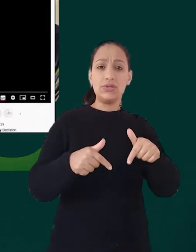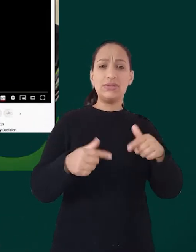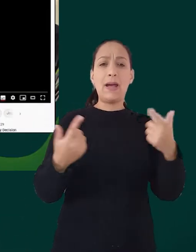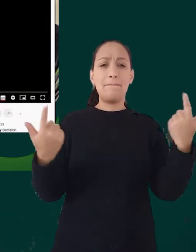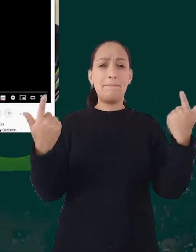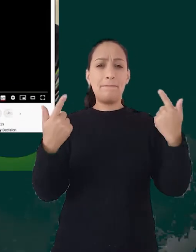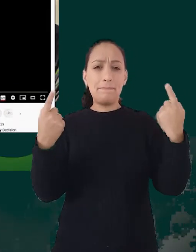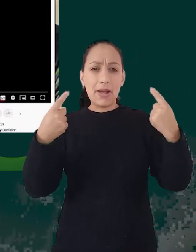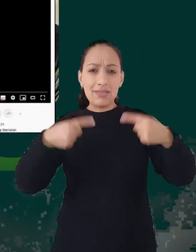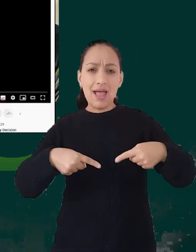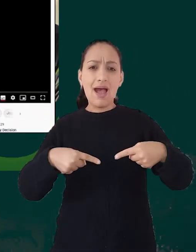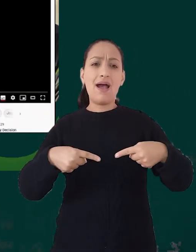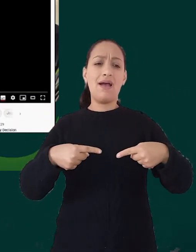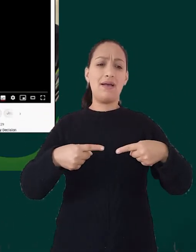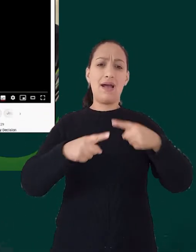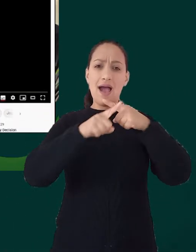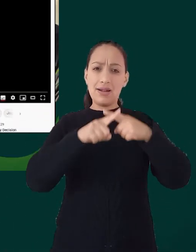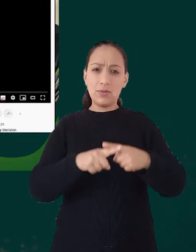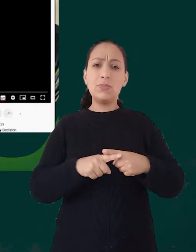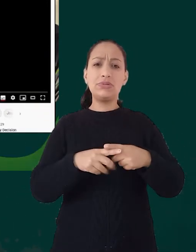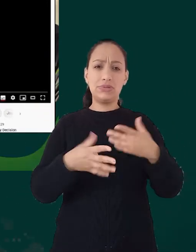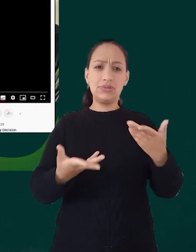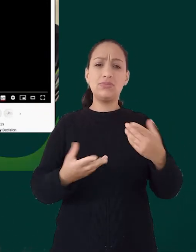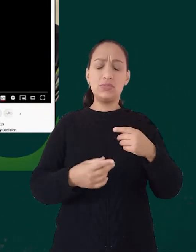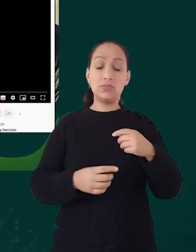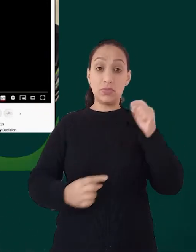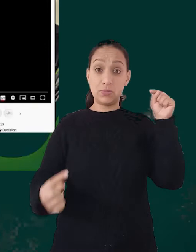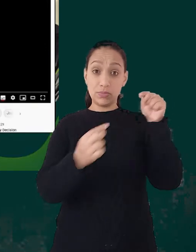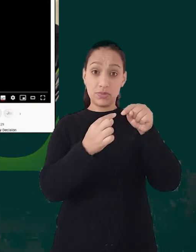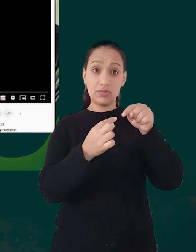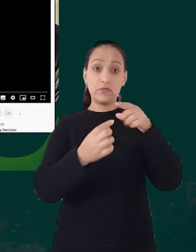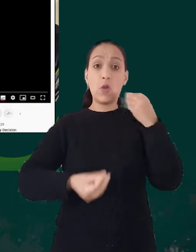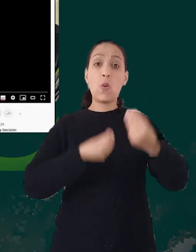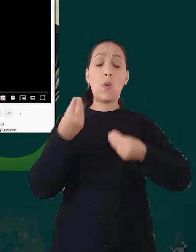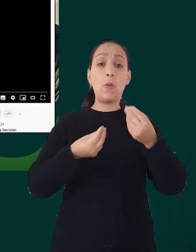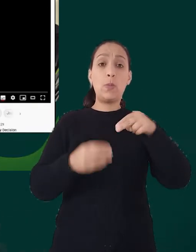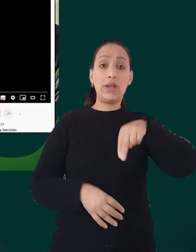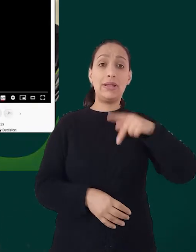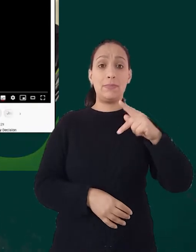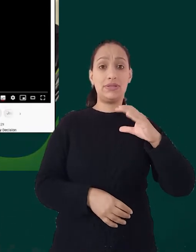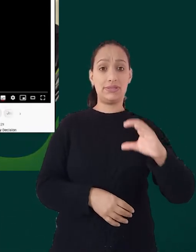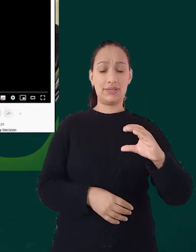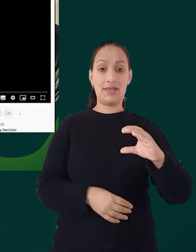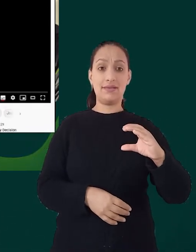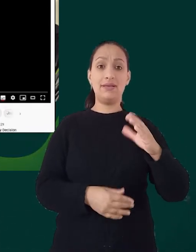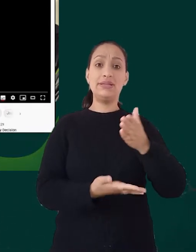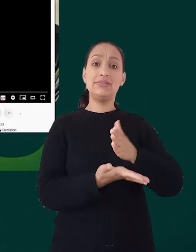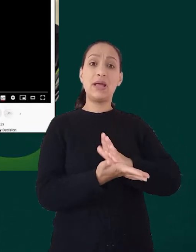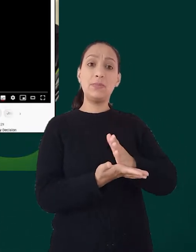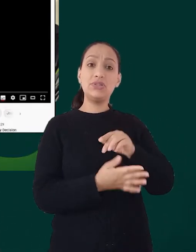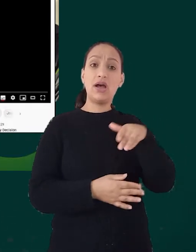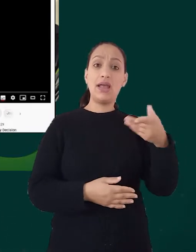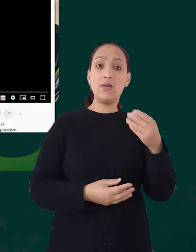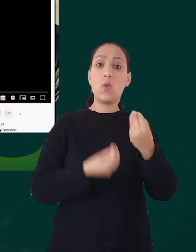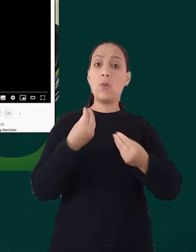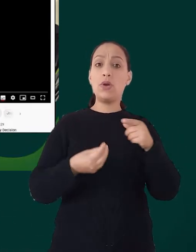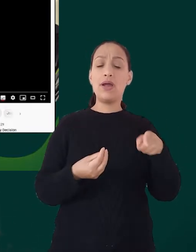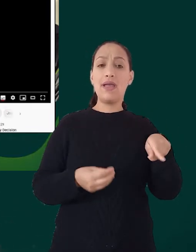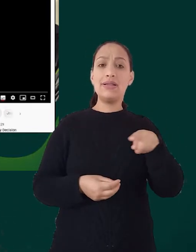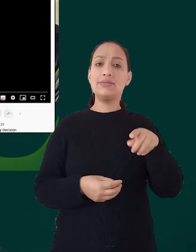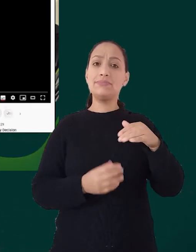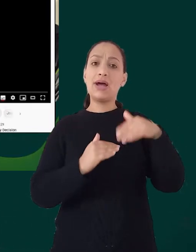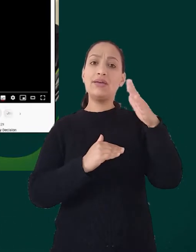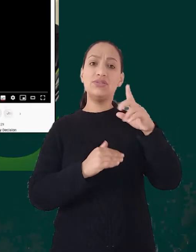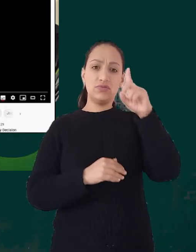batalhas, os objetivos, como esses NPCs intermediários, eles são ou às vezes mais difíceis ou